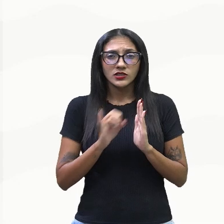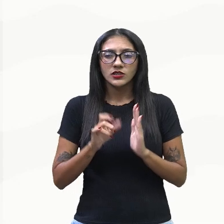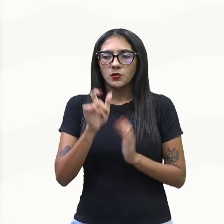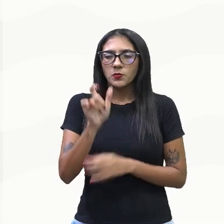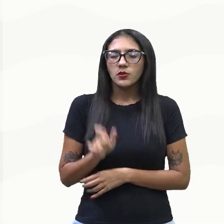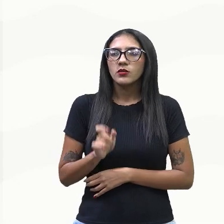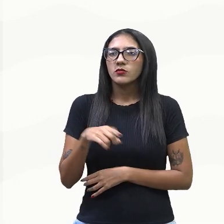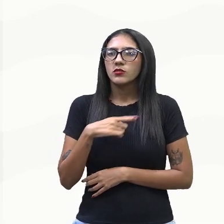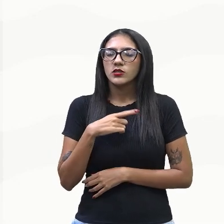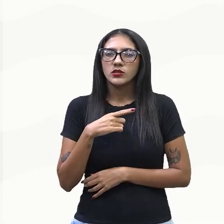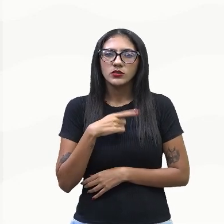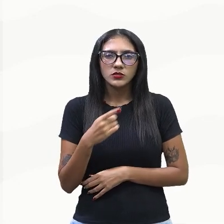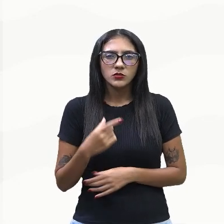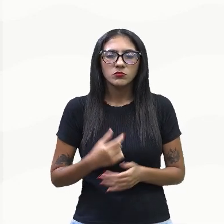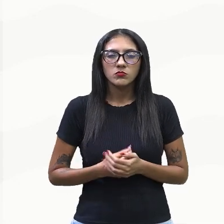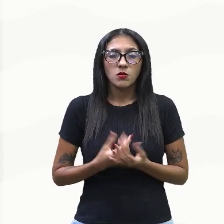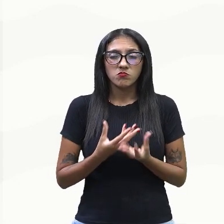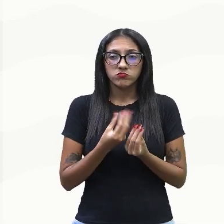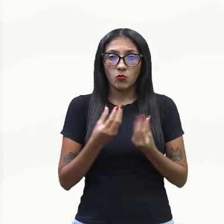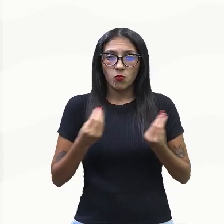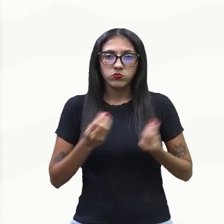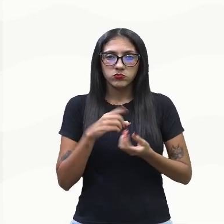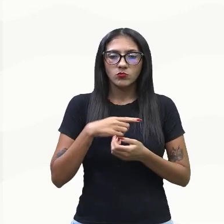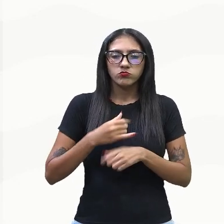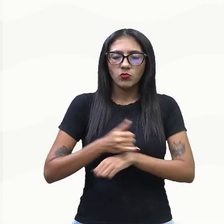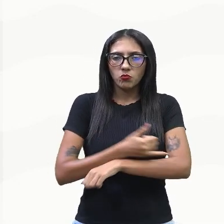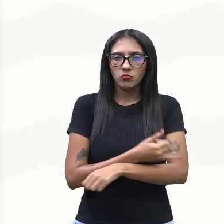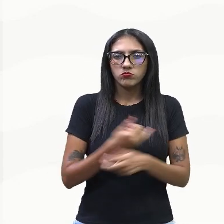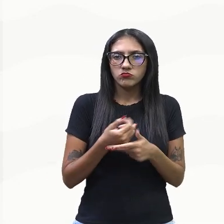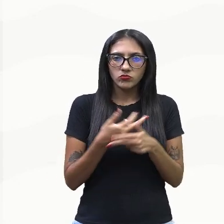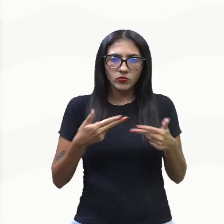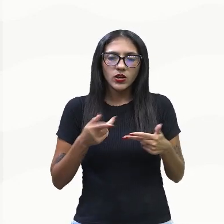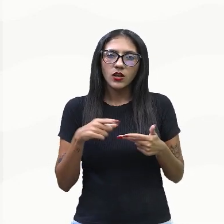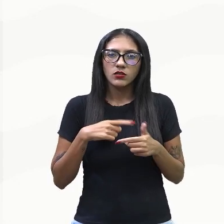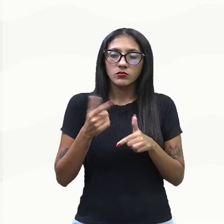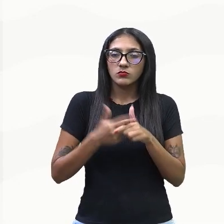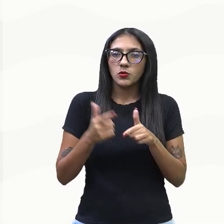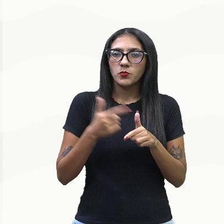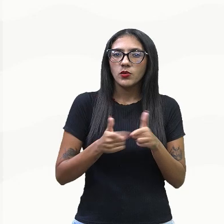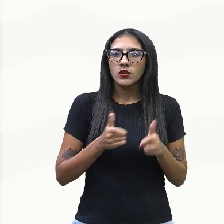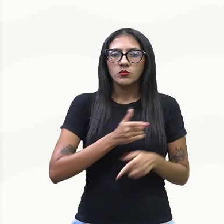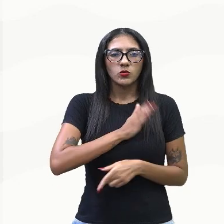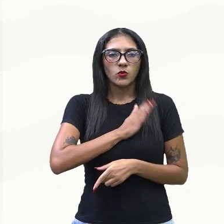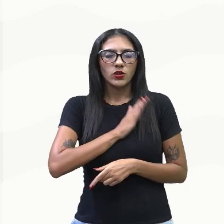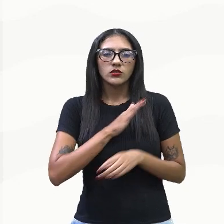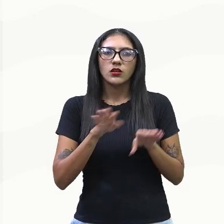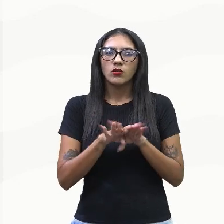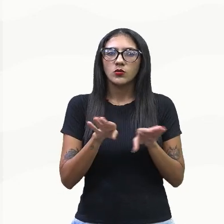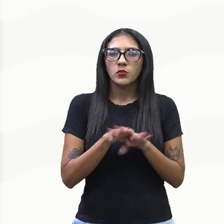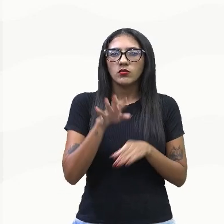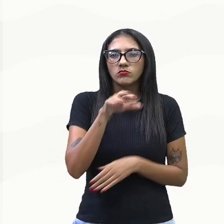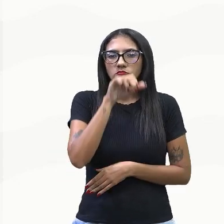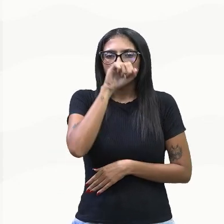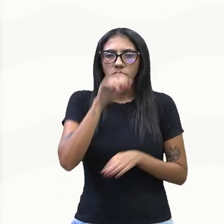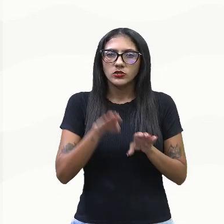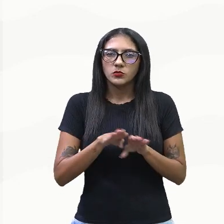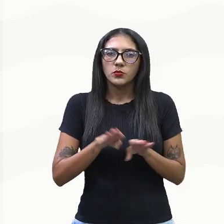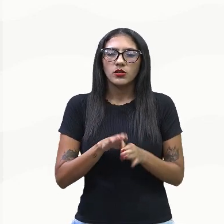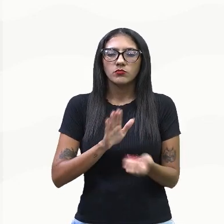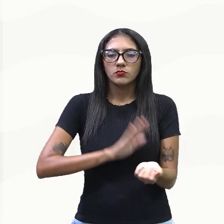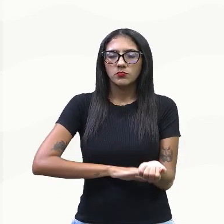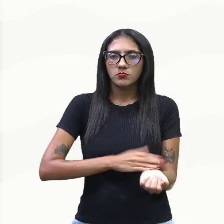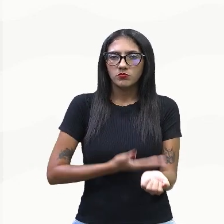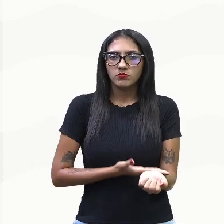excesso, ok? De gordura, excesso disso e daquilo, ele tem problema no coração, de respiração, pressão